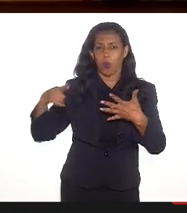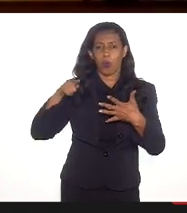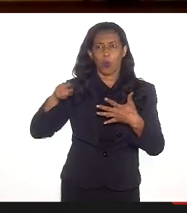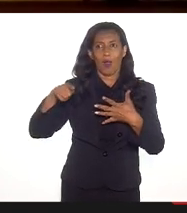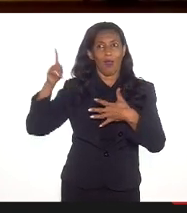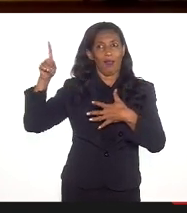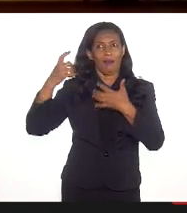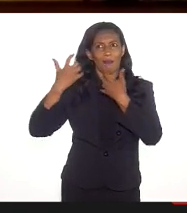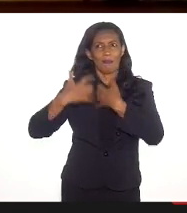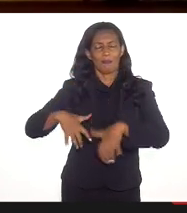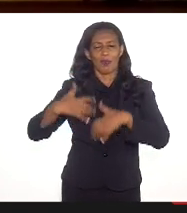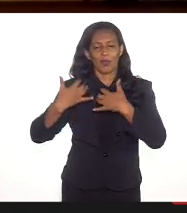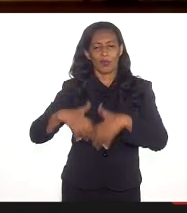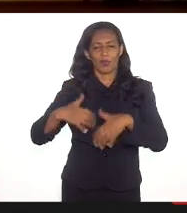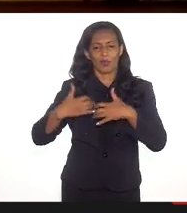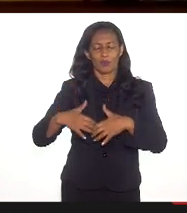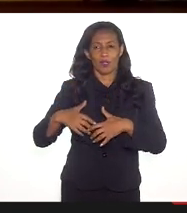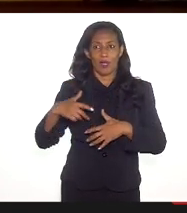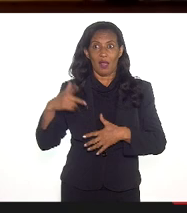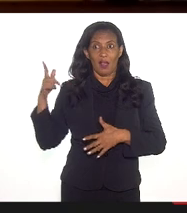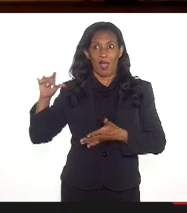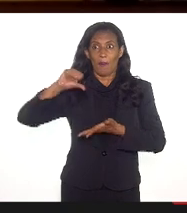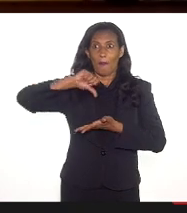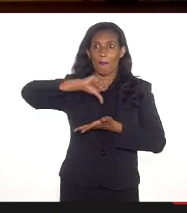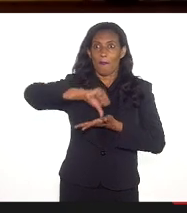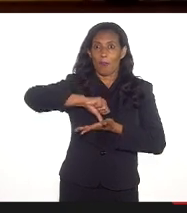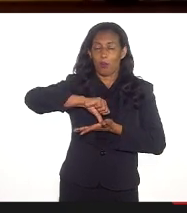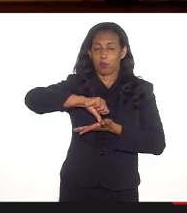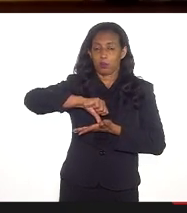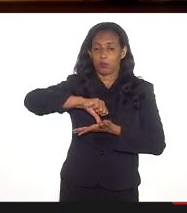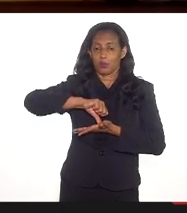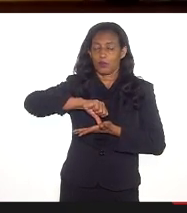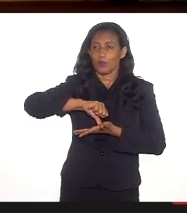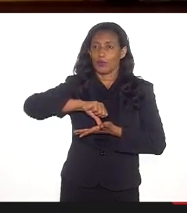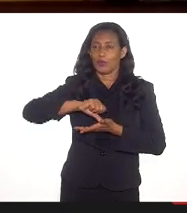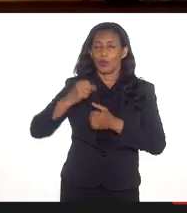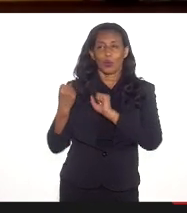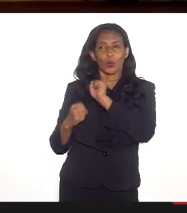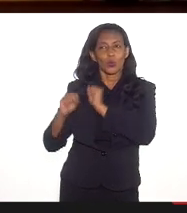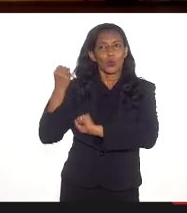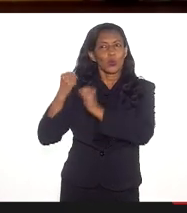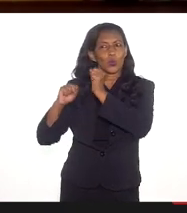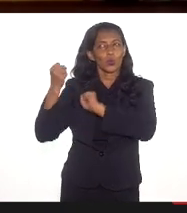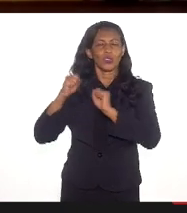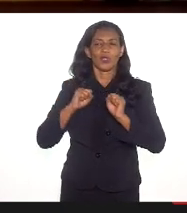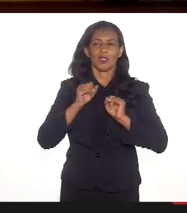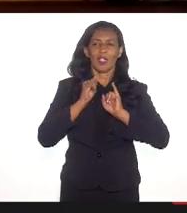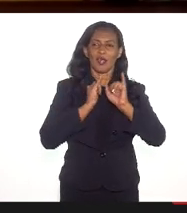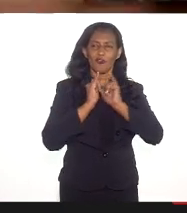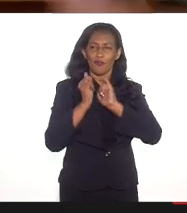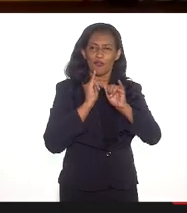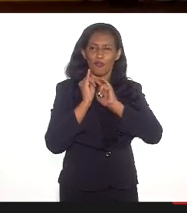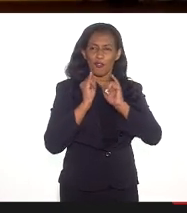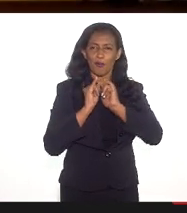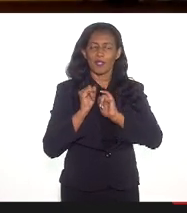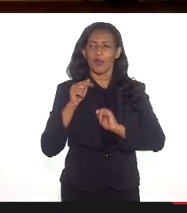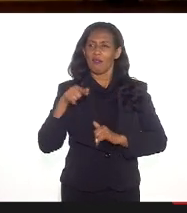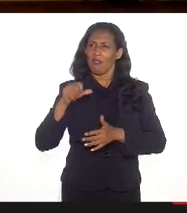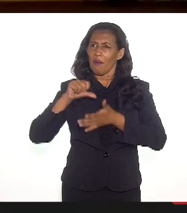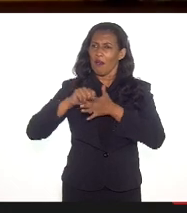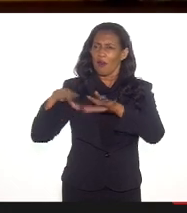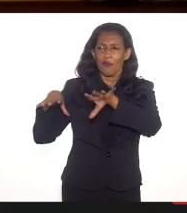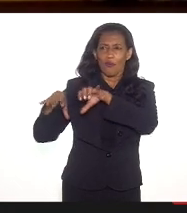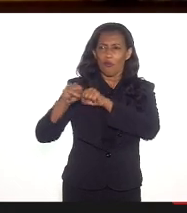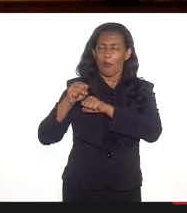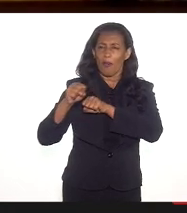tem em Petrópolis. Petrópolis é um polo da indústria da informação e da comunicação. Esses quadros são